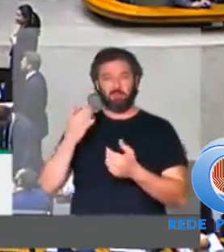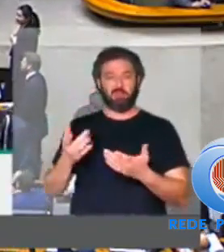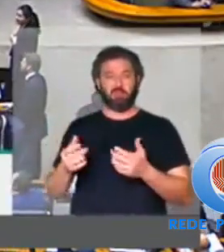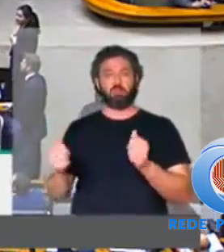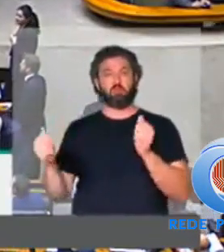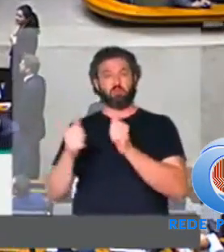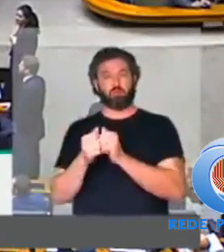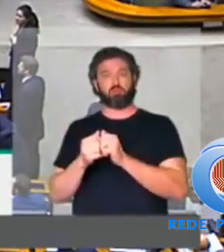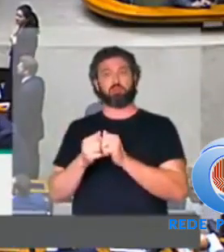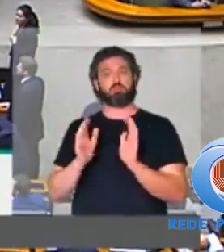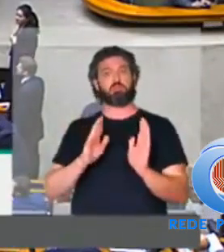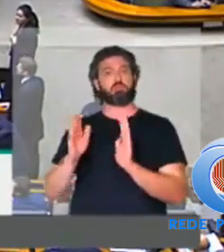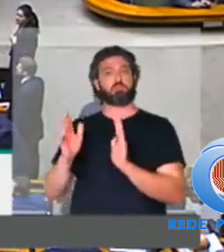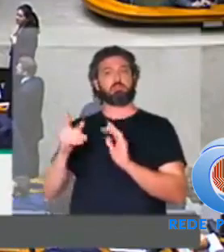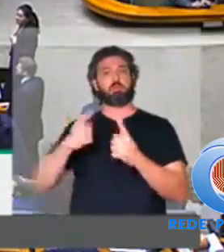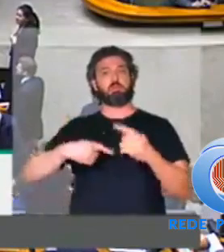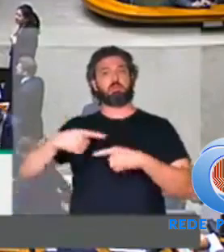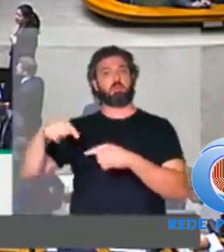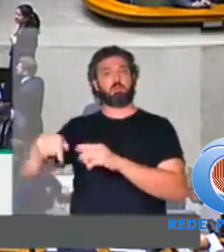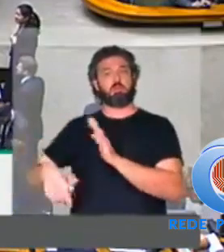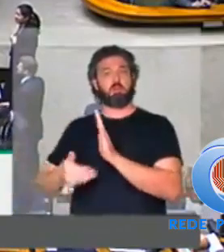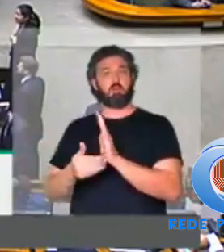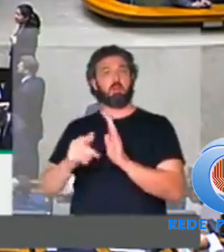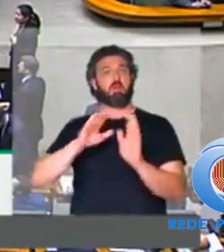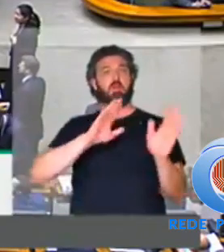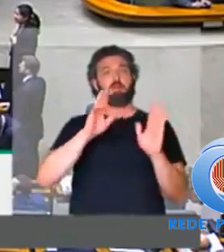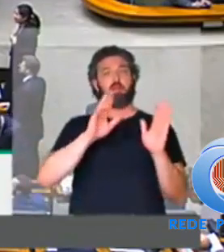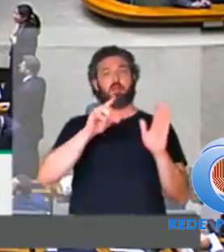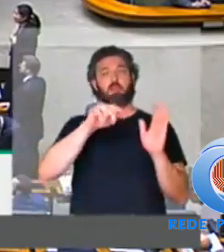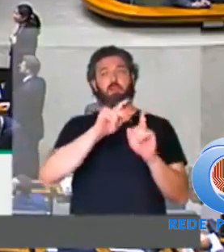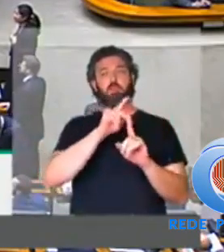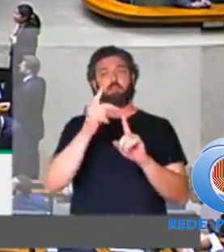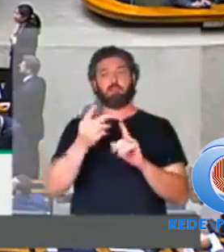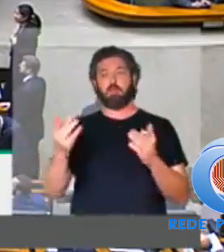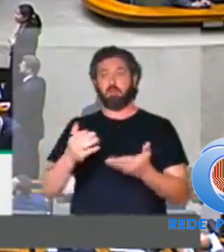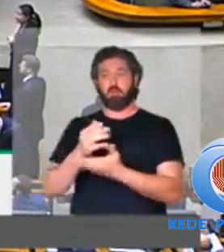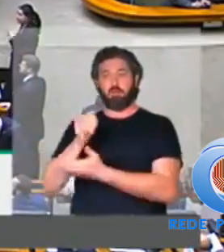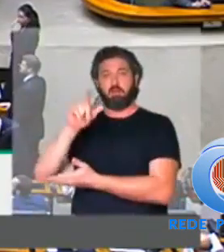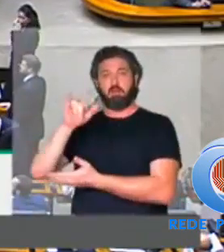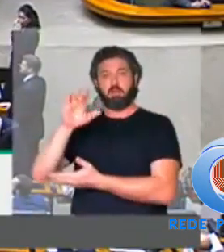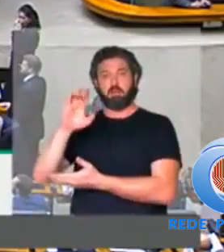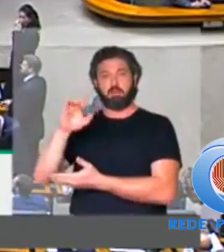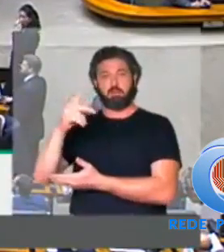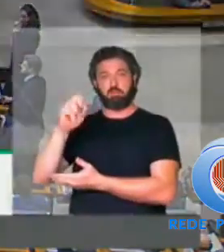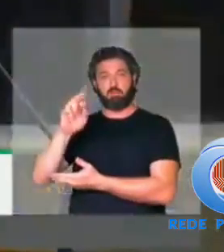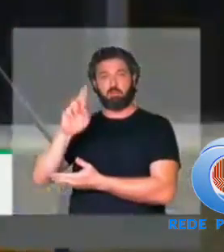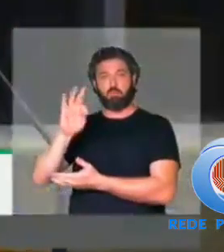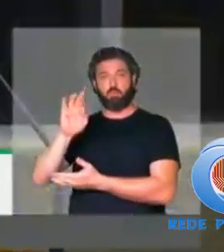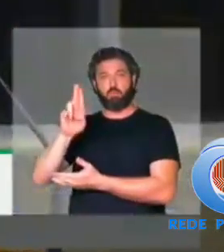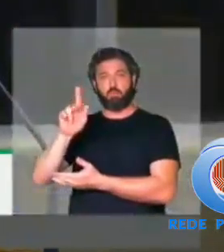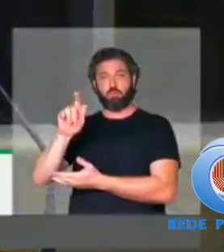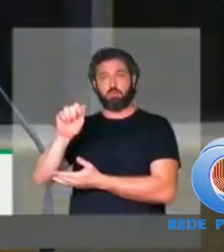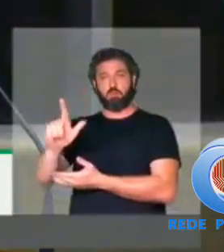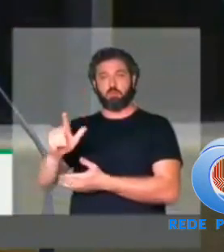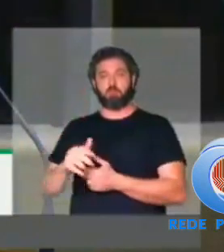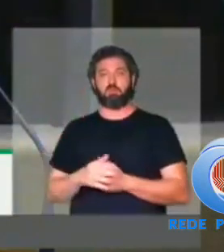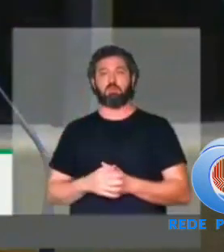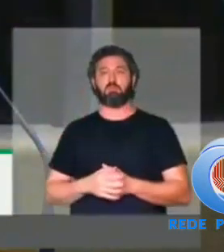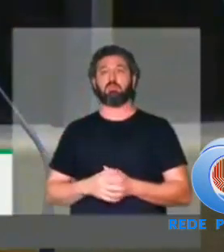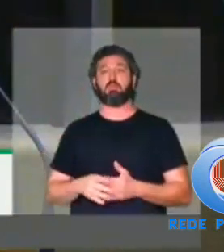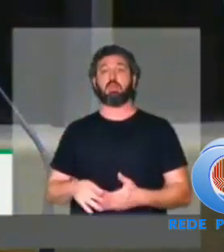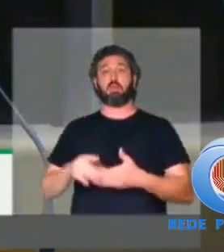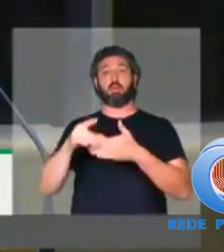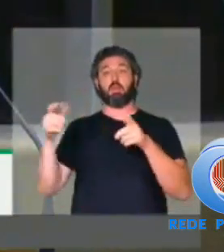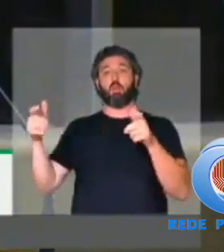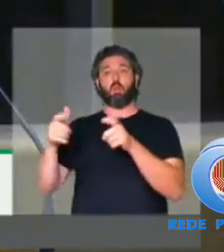deputados, durante o período que estava tramitando aqui na Câmara a reforma da Previdência. Deputada Alice Portugal. Da liderança da